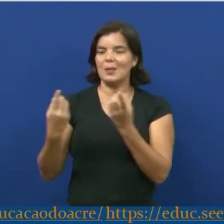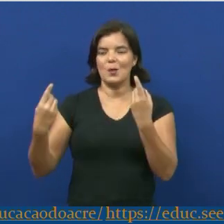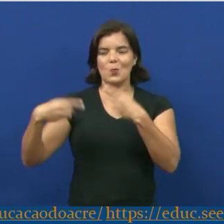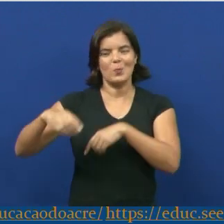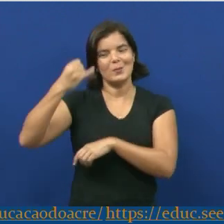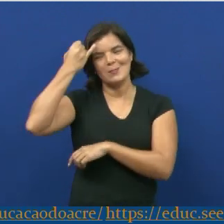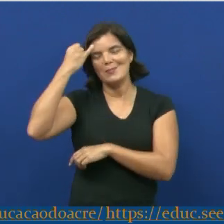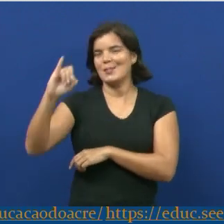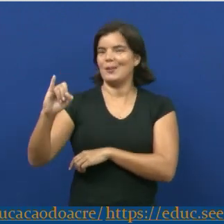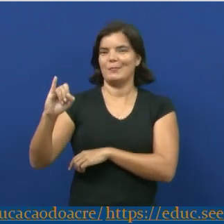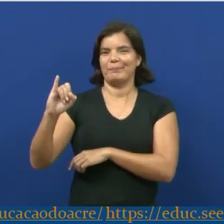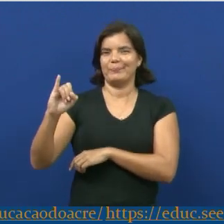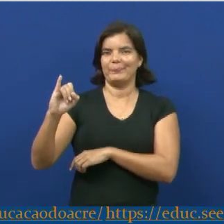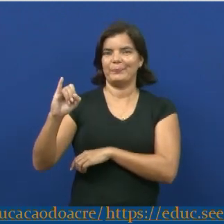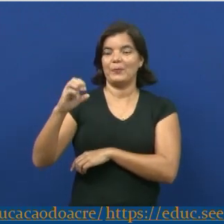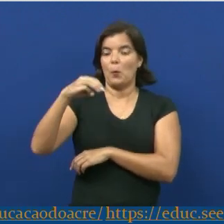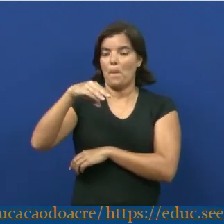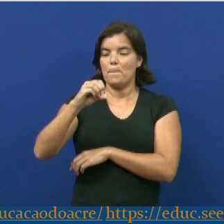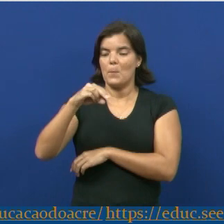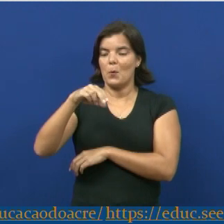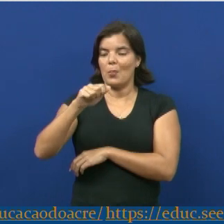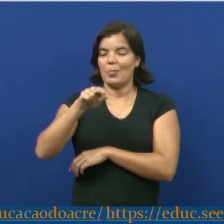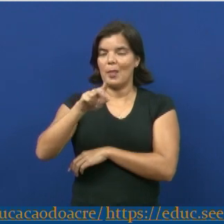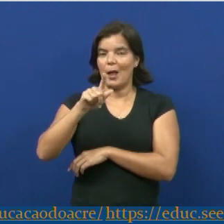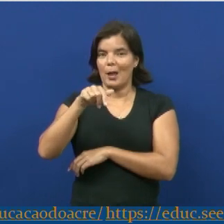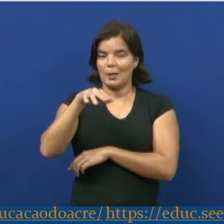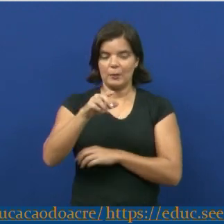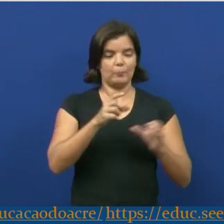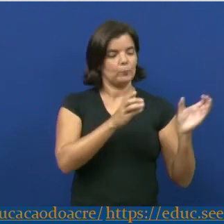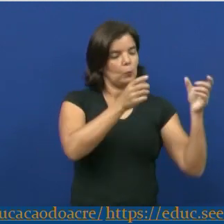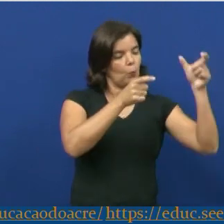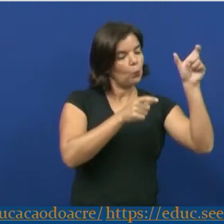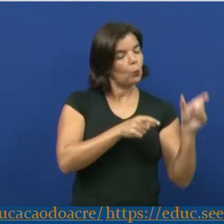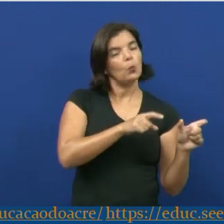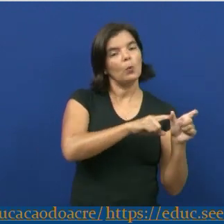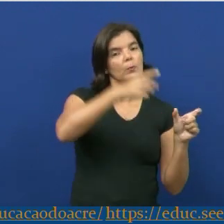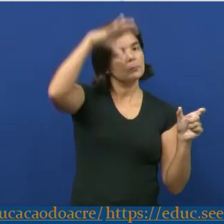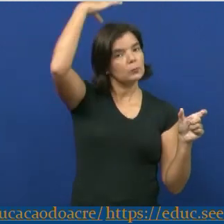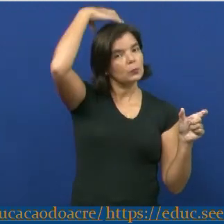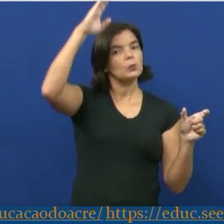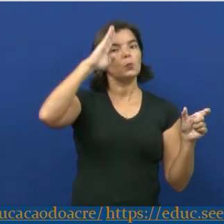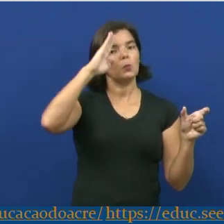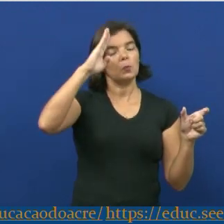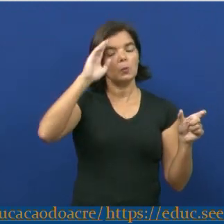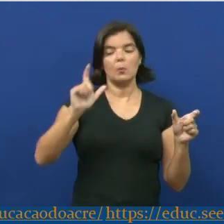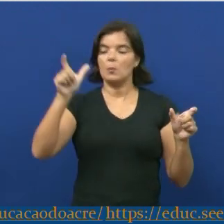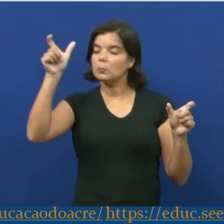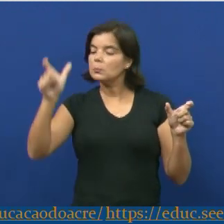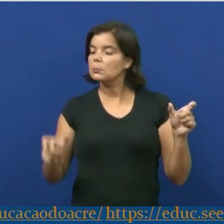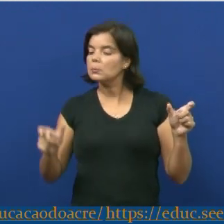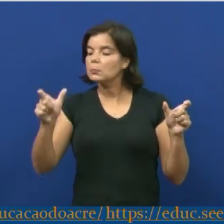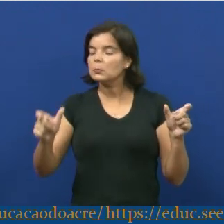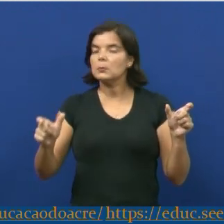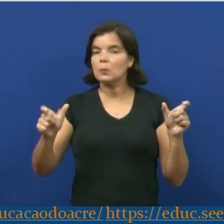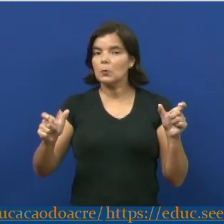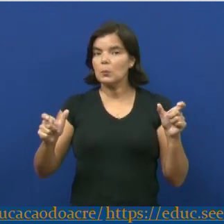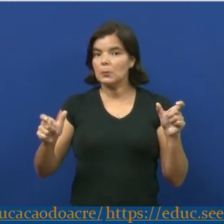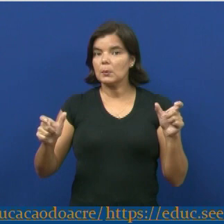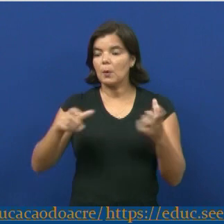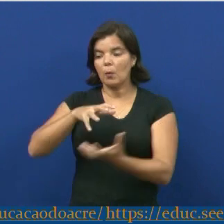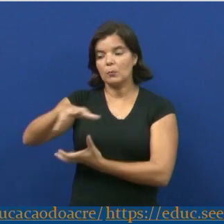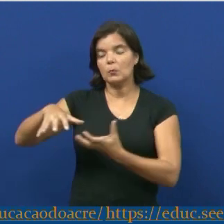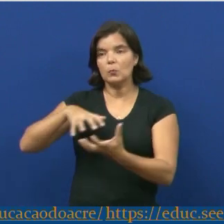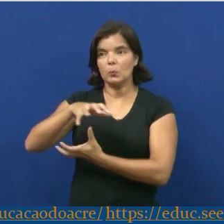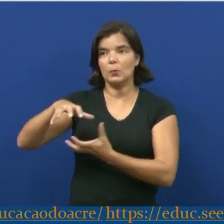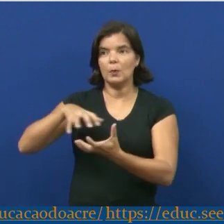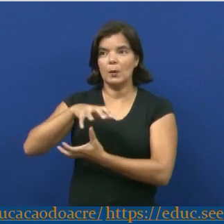de monarquia. Então, de um lado nós temos Carlos I com o seu exército real e de outro lado nós temos o revolucionário